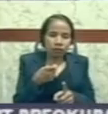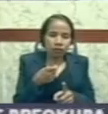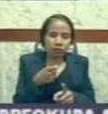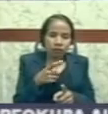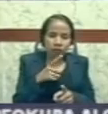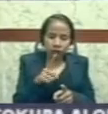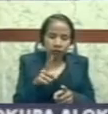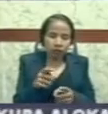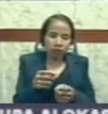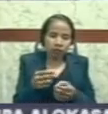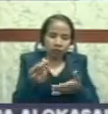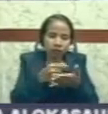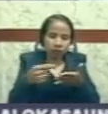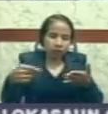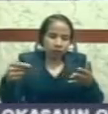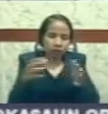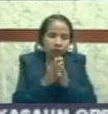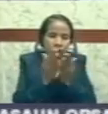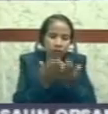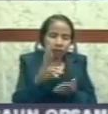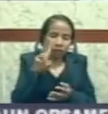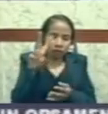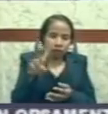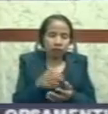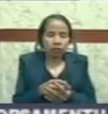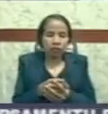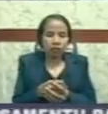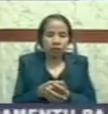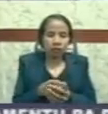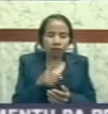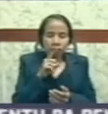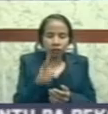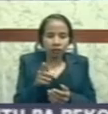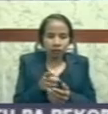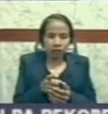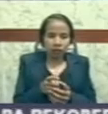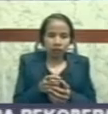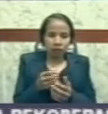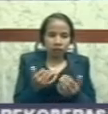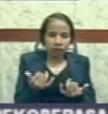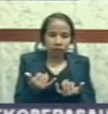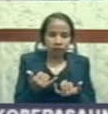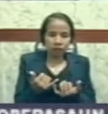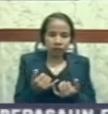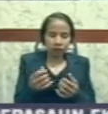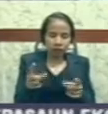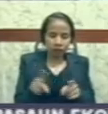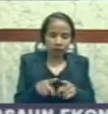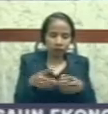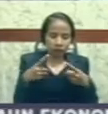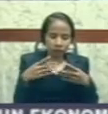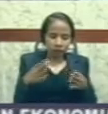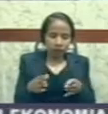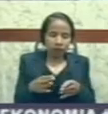que consta em livro 2 Ninian. Nelos, agora, somos deputado